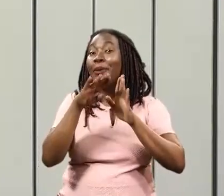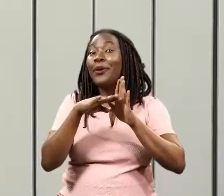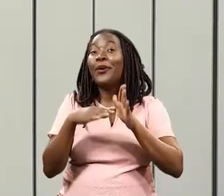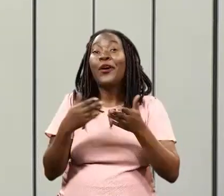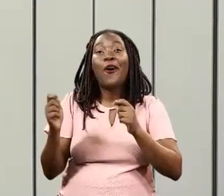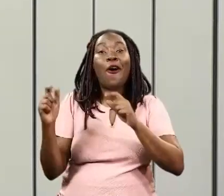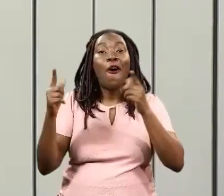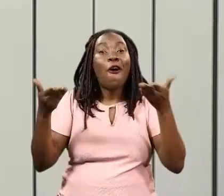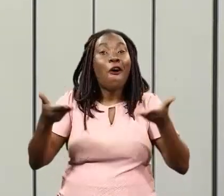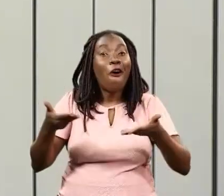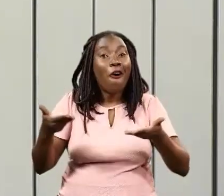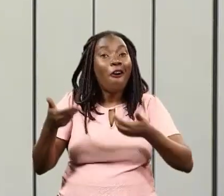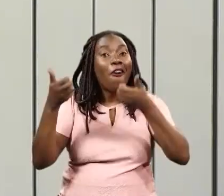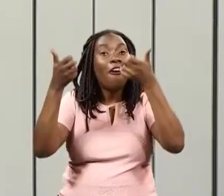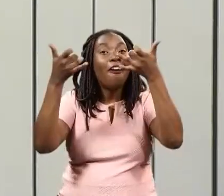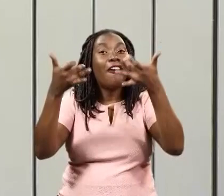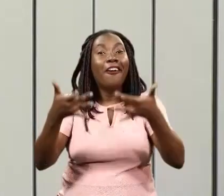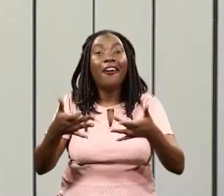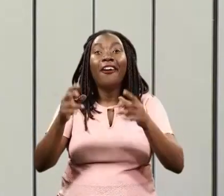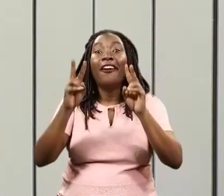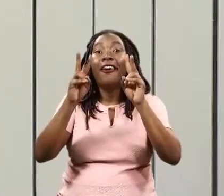nós vamos falar sobre